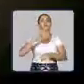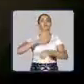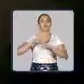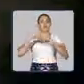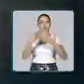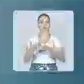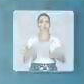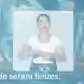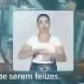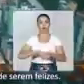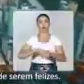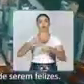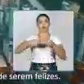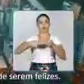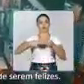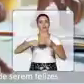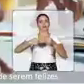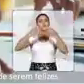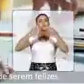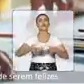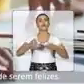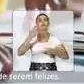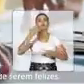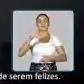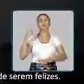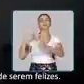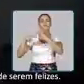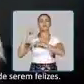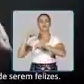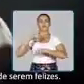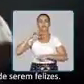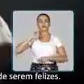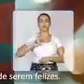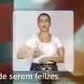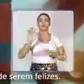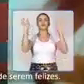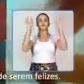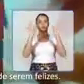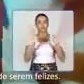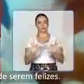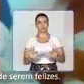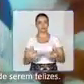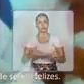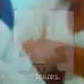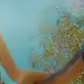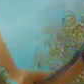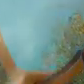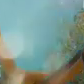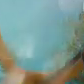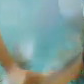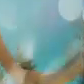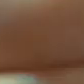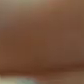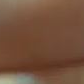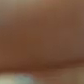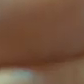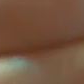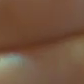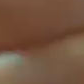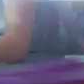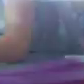do horário da escola. Goiânia será uma cidade onde crianças e adolescentes terão o direito de serem felizes. É o 13